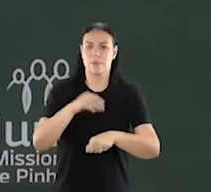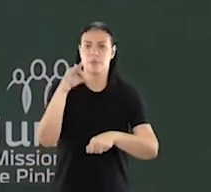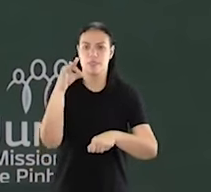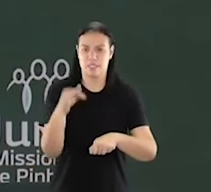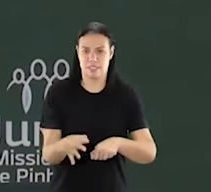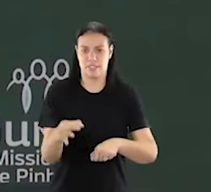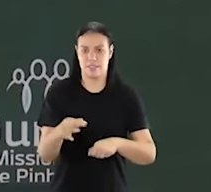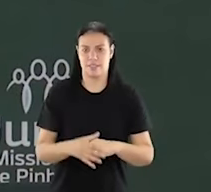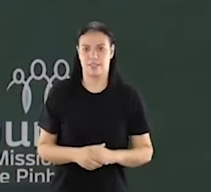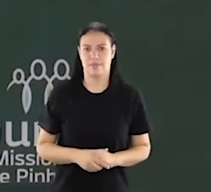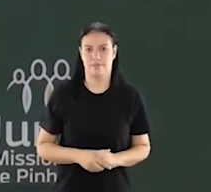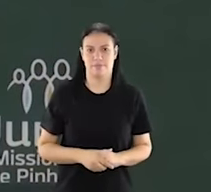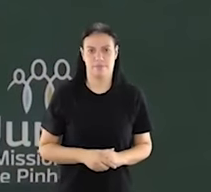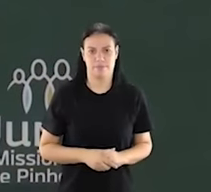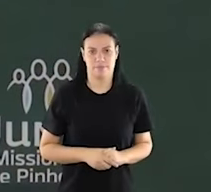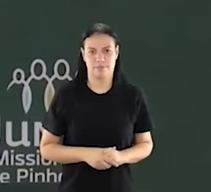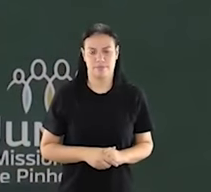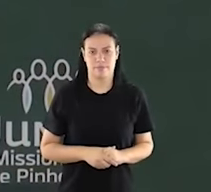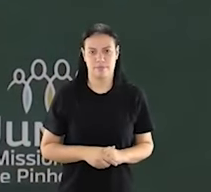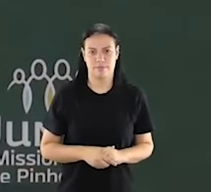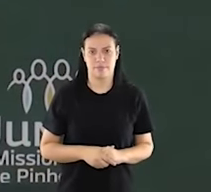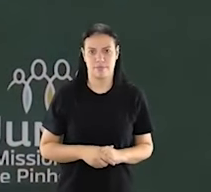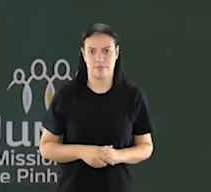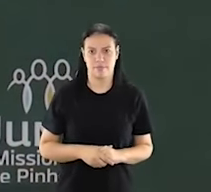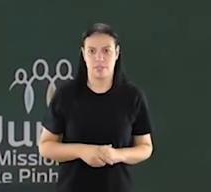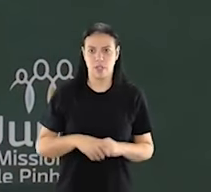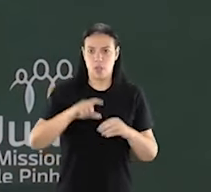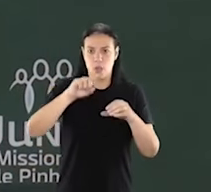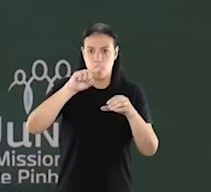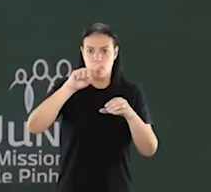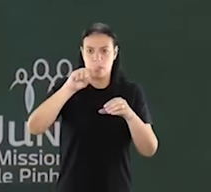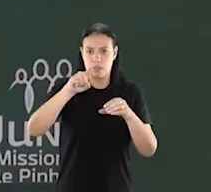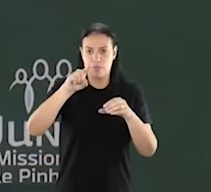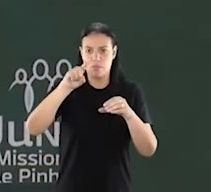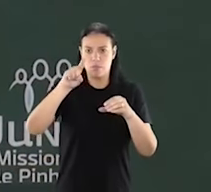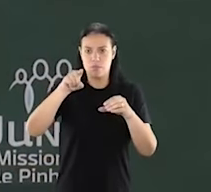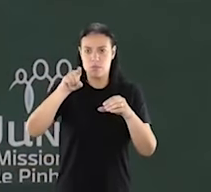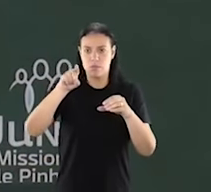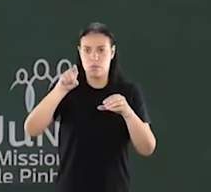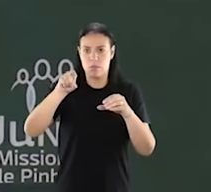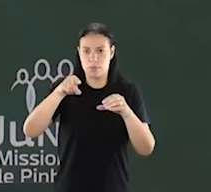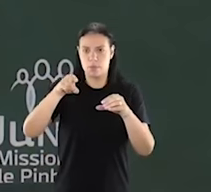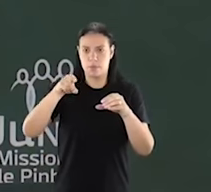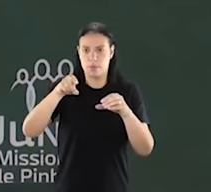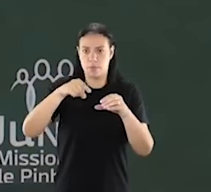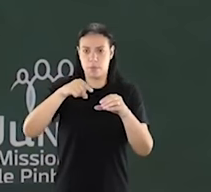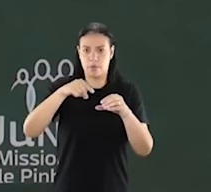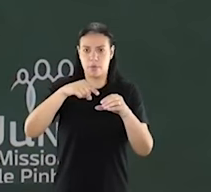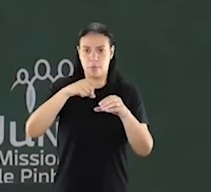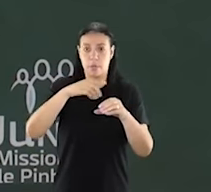Meus irmãos, a cada batida do relógio, uma pessoa morre